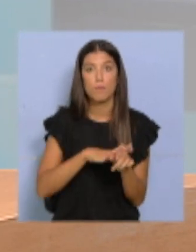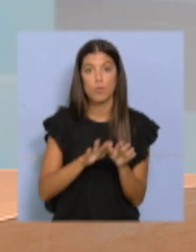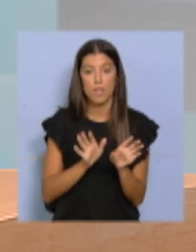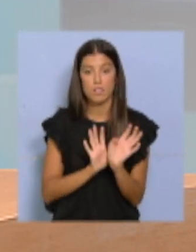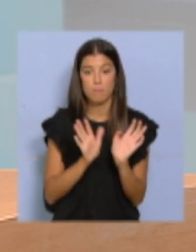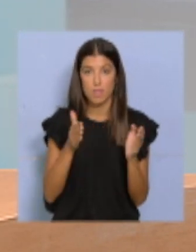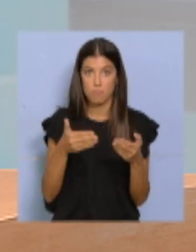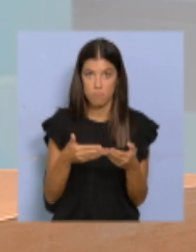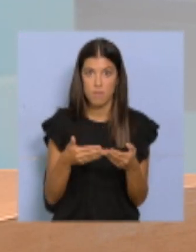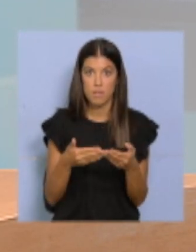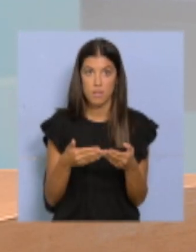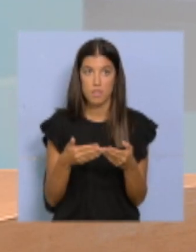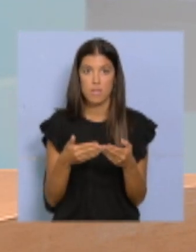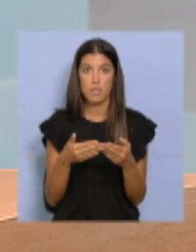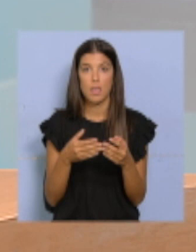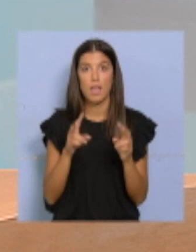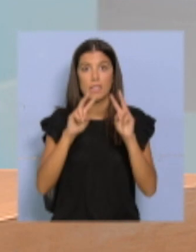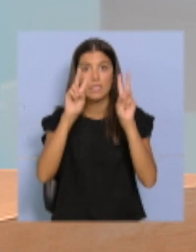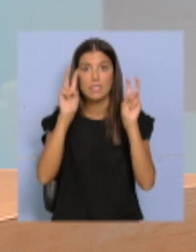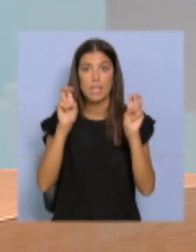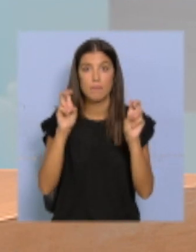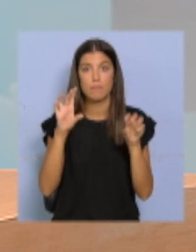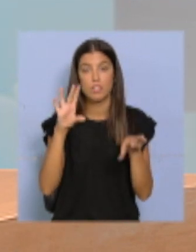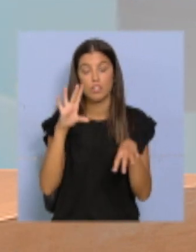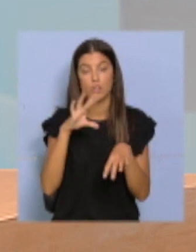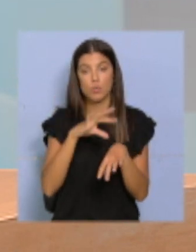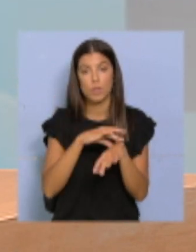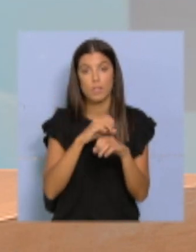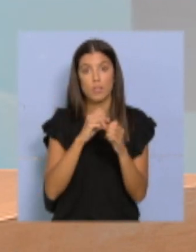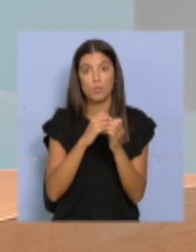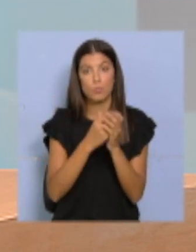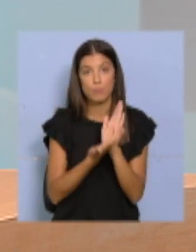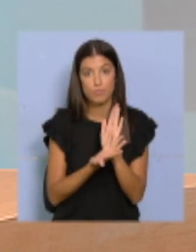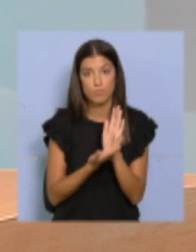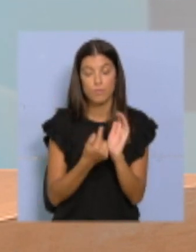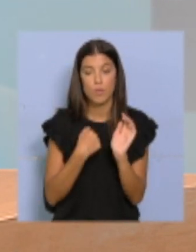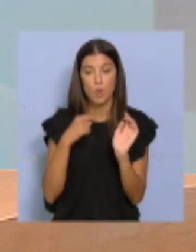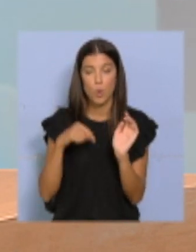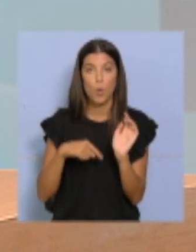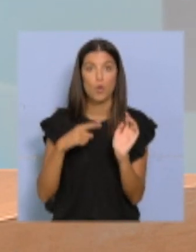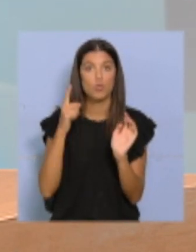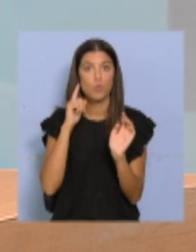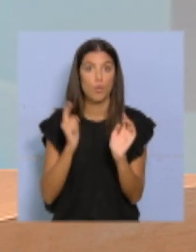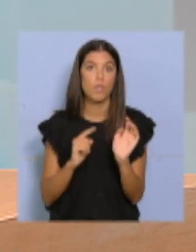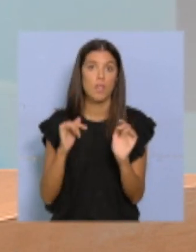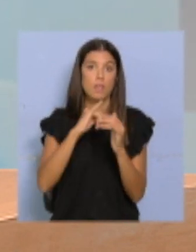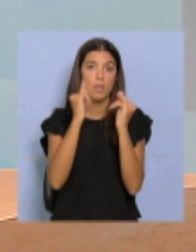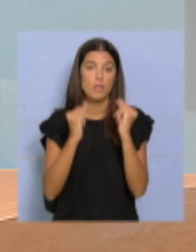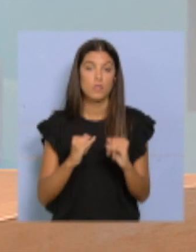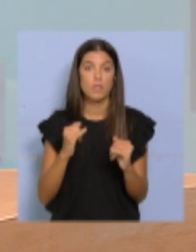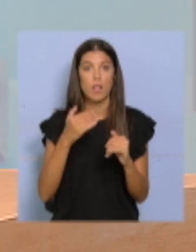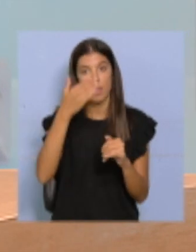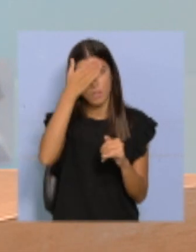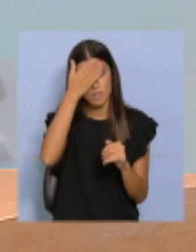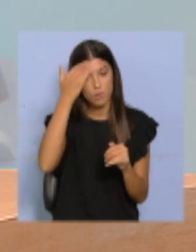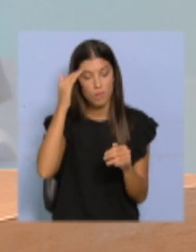sobre essas problemáticas, e este ano, de facto, o Dia Internacional da Saúde Mental vai debruçar sobre